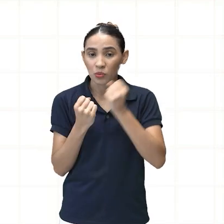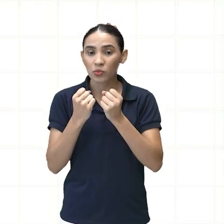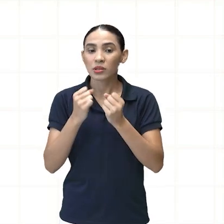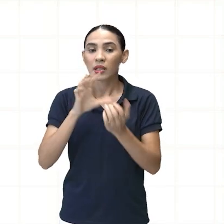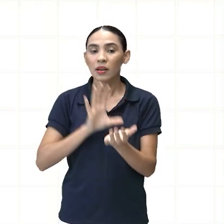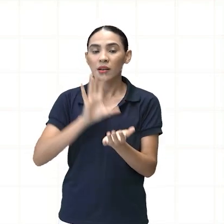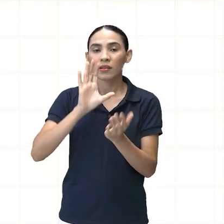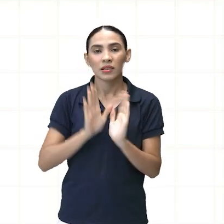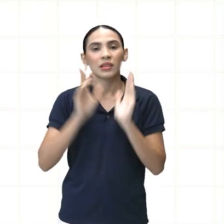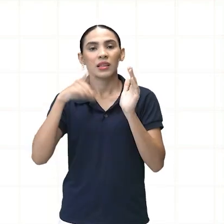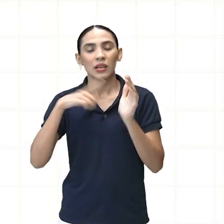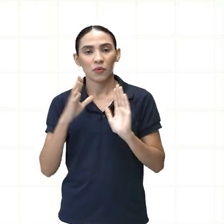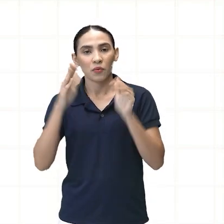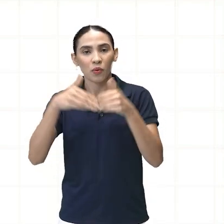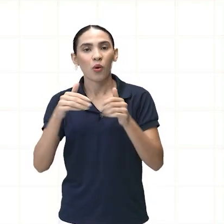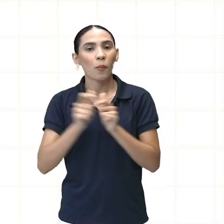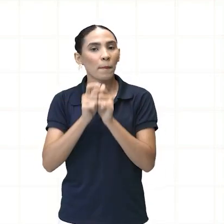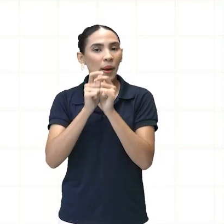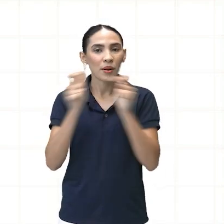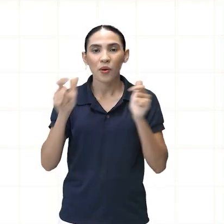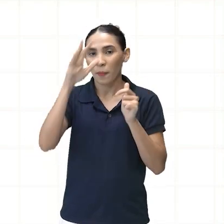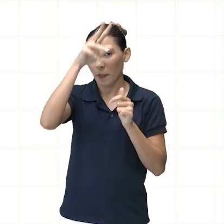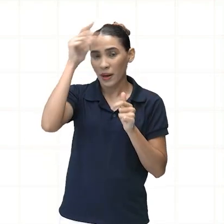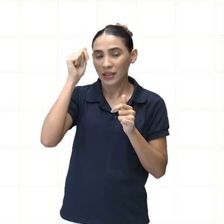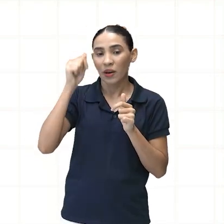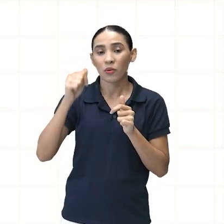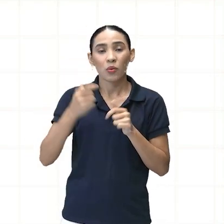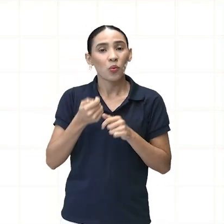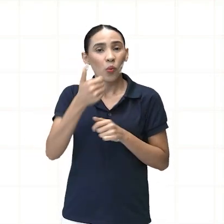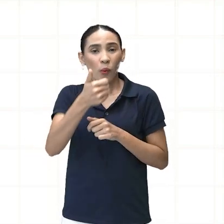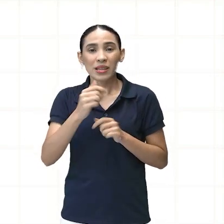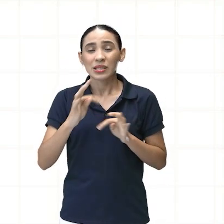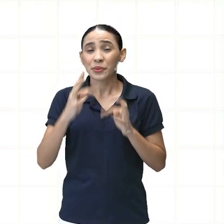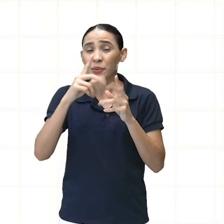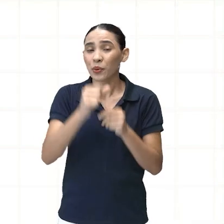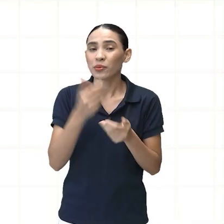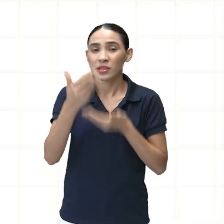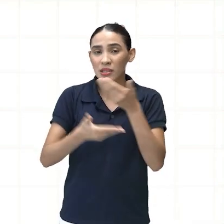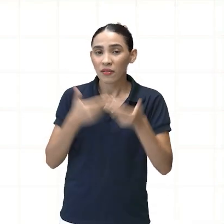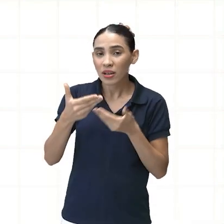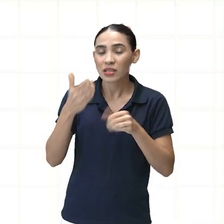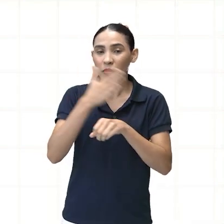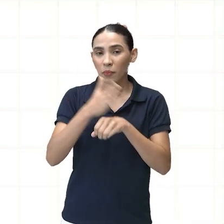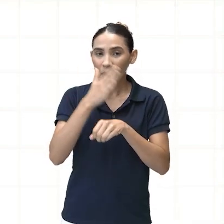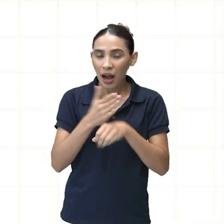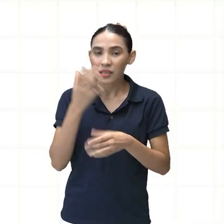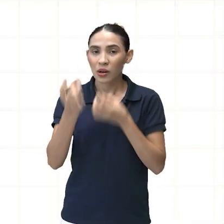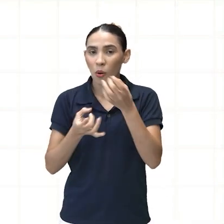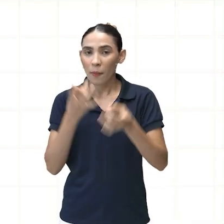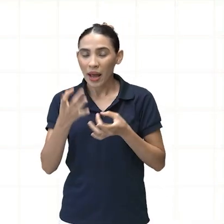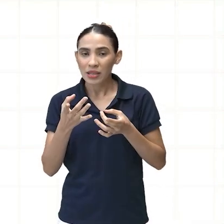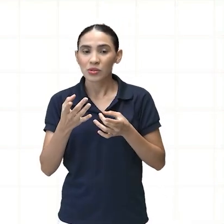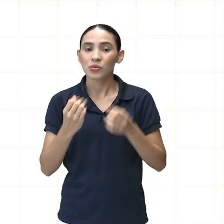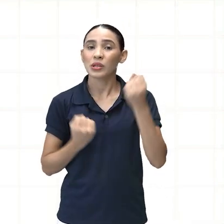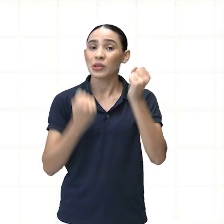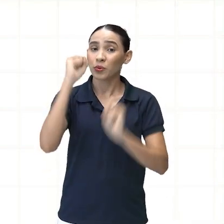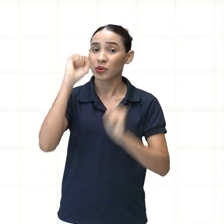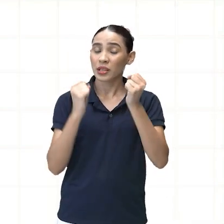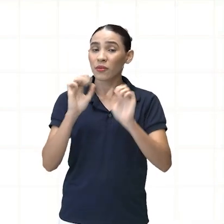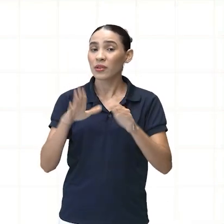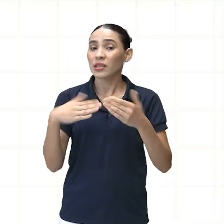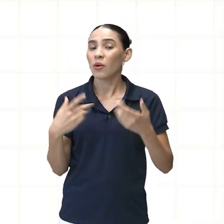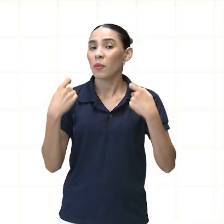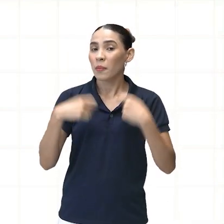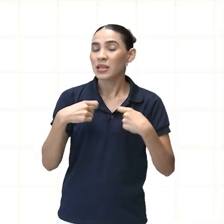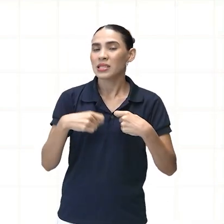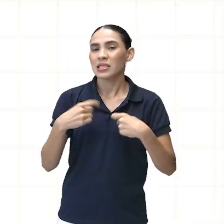se concentra na cidade de Manaus. Ela concentra quase todos os serviços, né, atividade de comércio industrial. Então, é